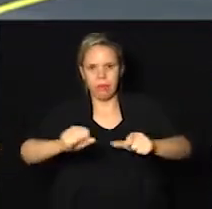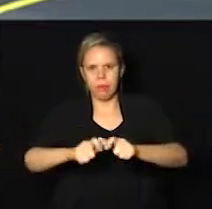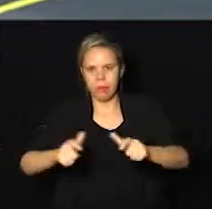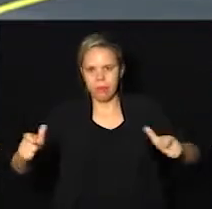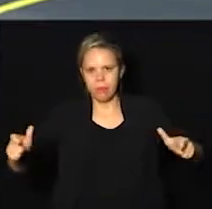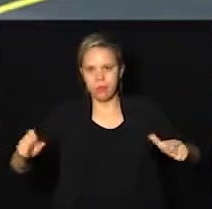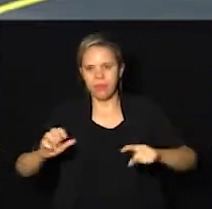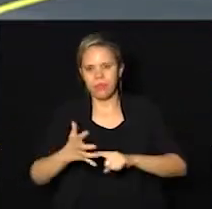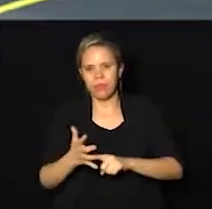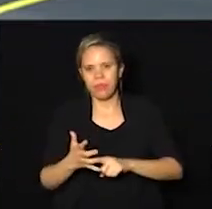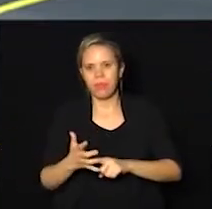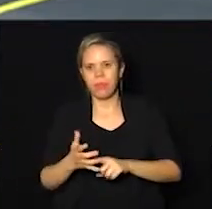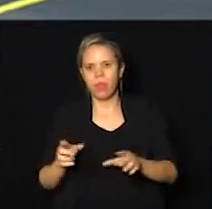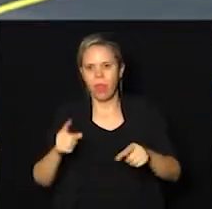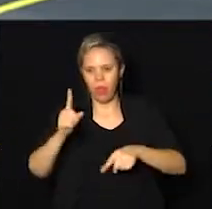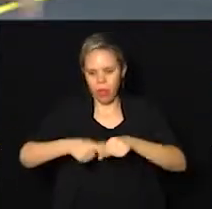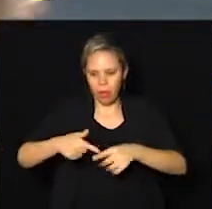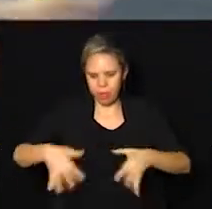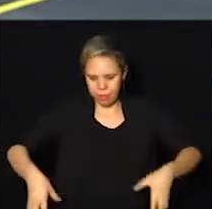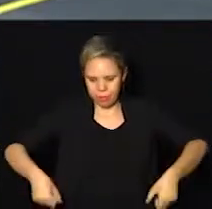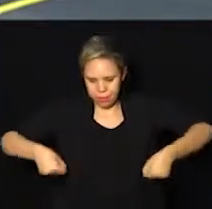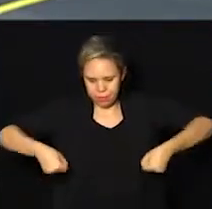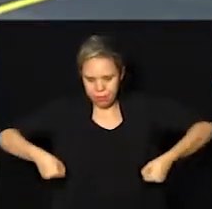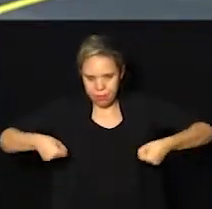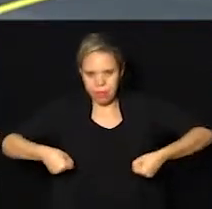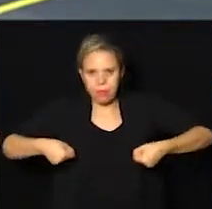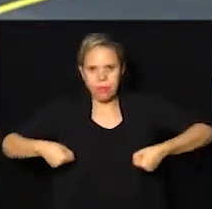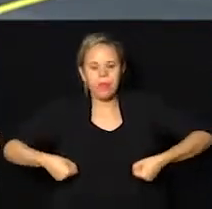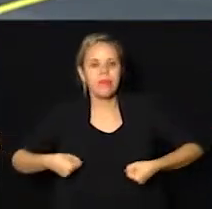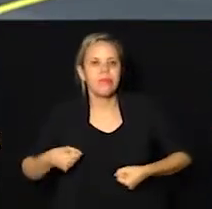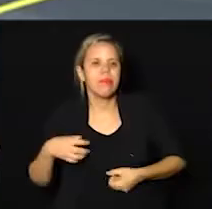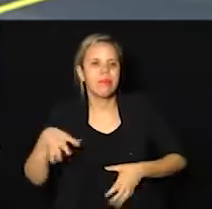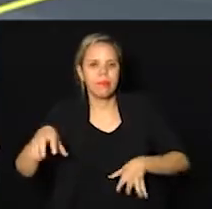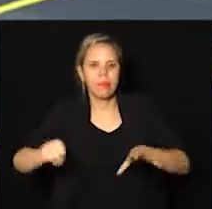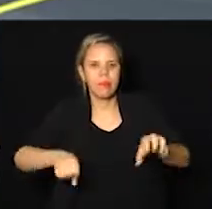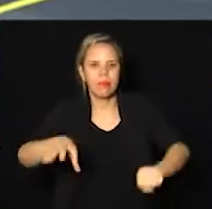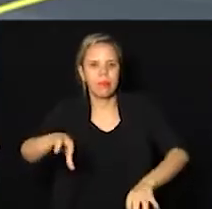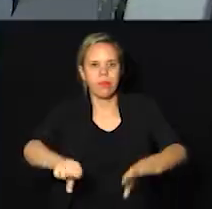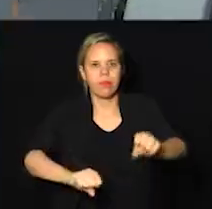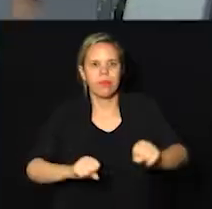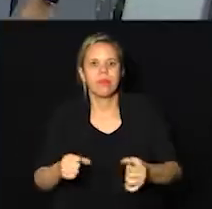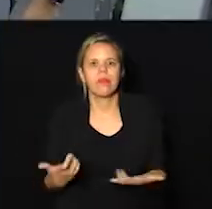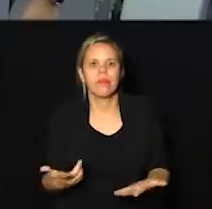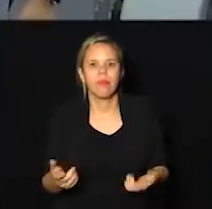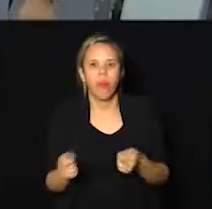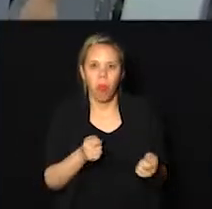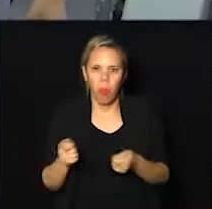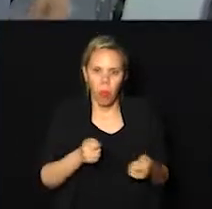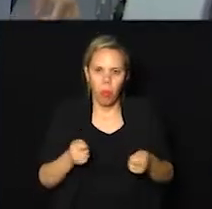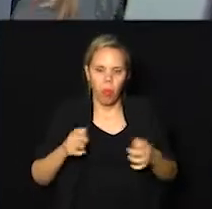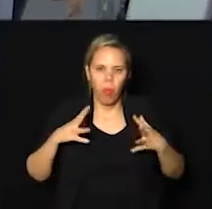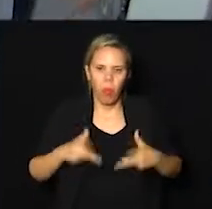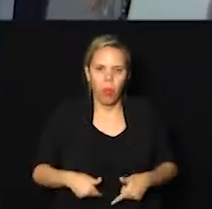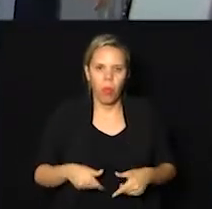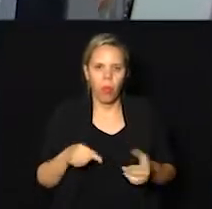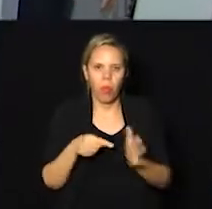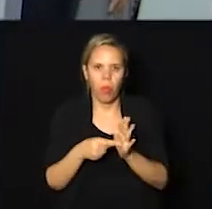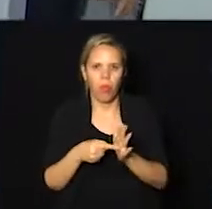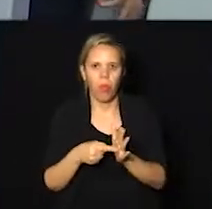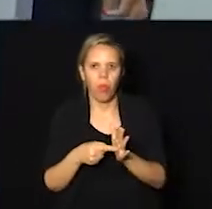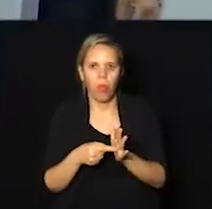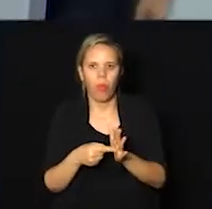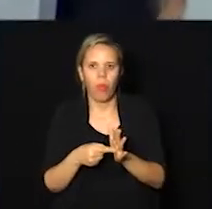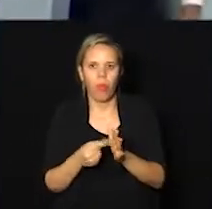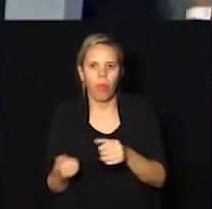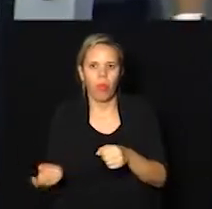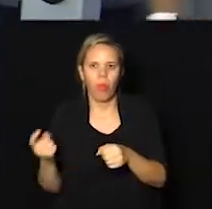equipamentos grandes, quanto dos acessórios, que são aqueles que rodam mais de mão em mão. O ambiente controlado é outro fator